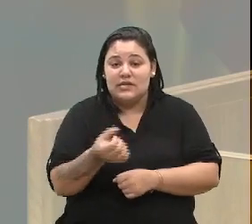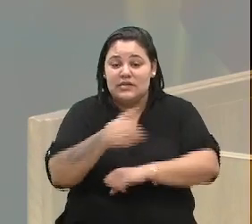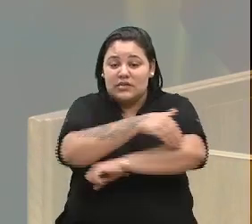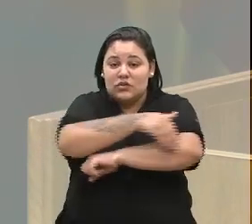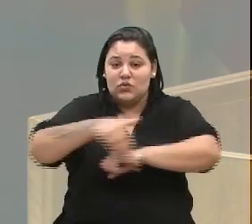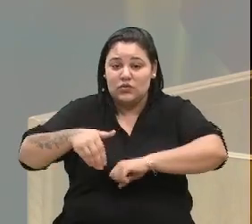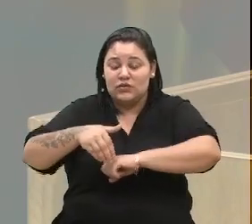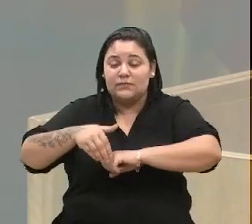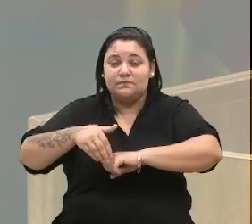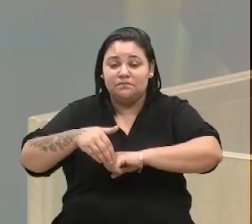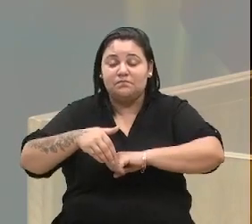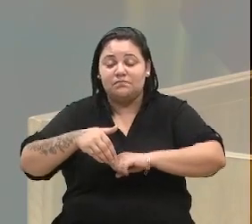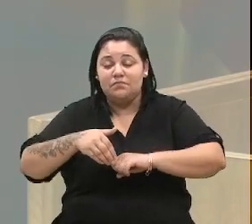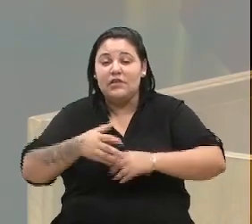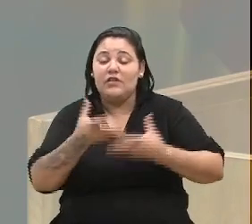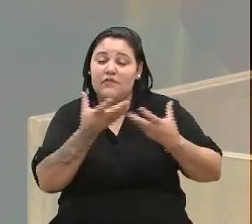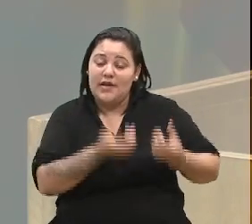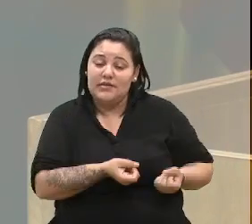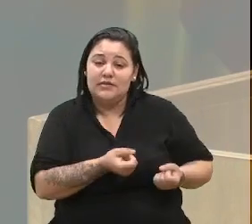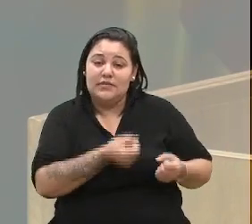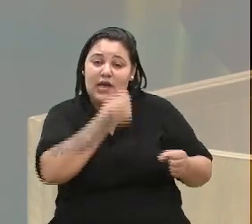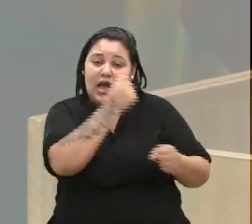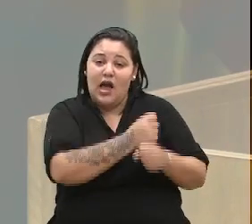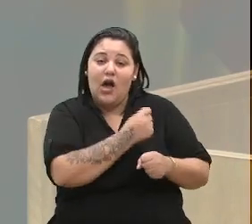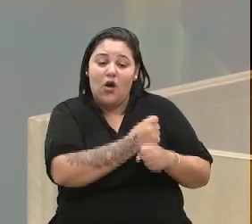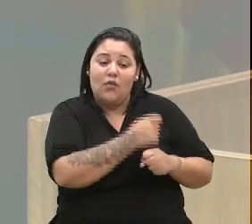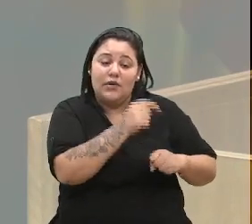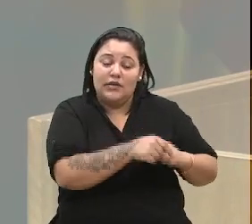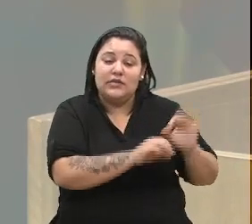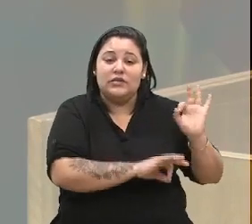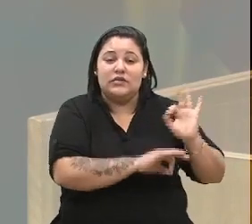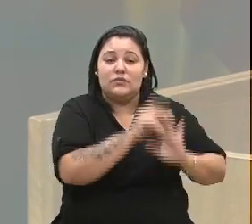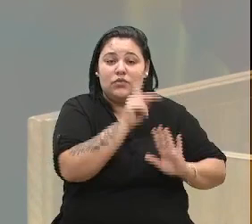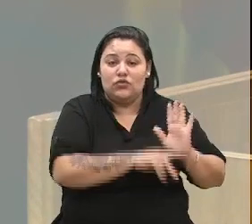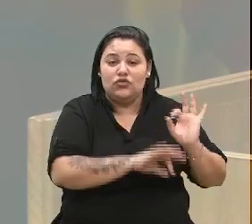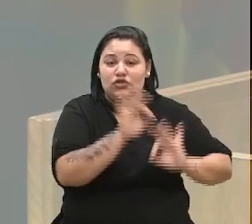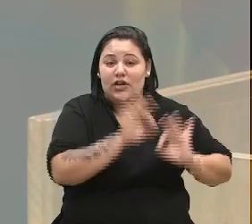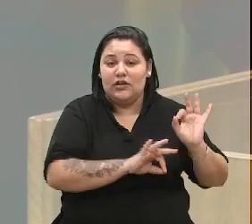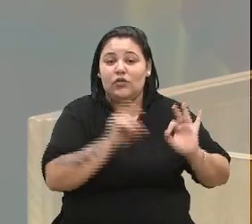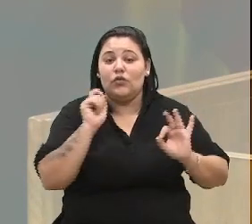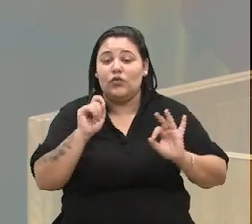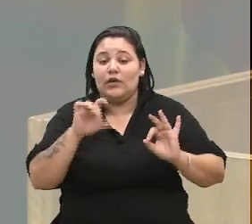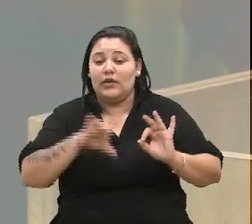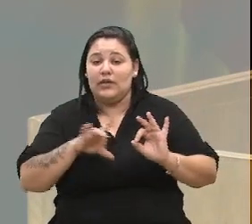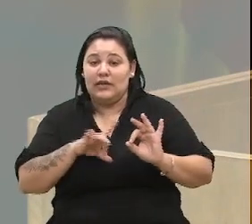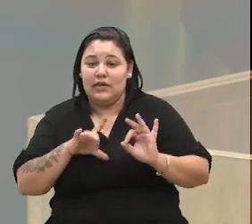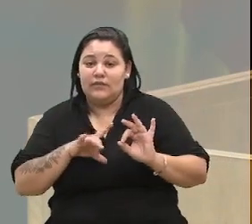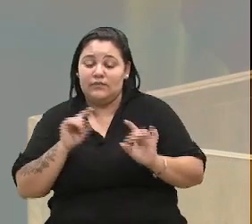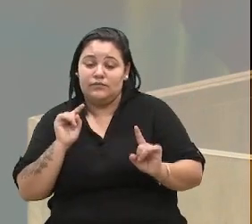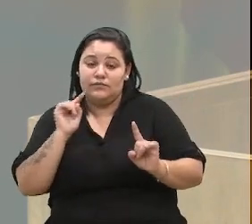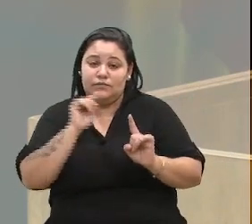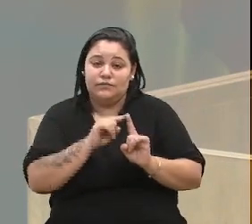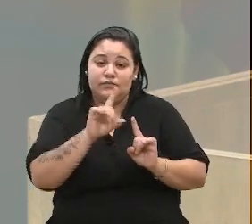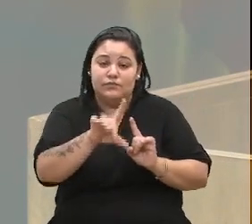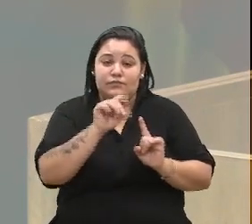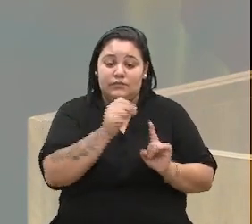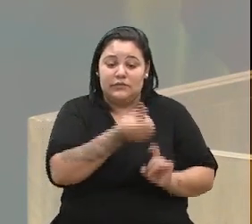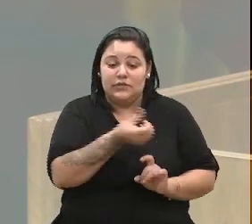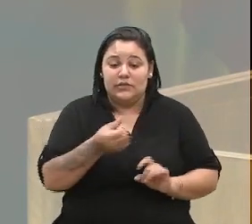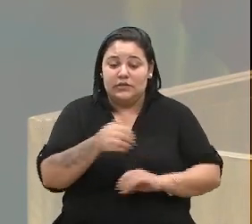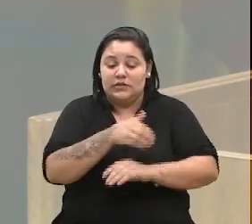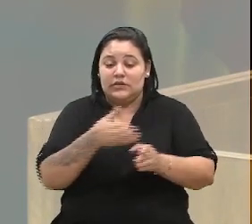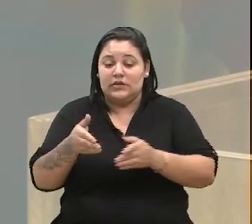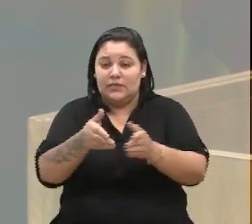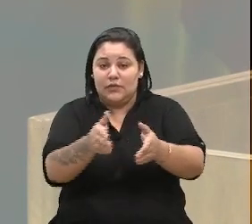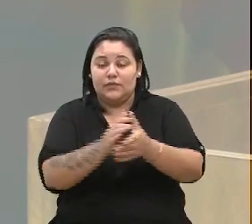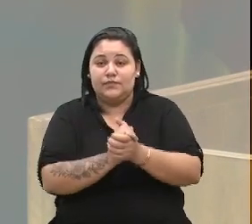ruas que serão contempladas neste projeto. E o que foi levado em conta para a escolha destas 66 vias?